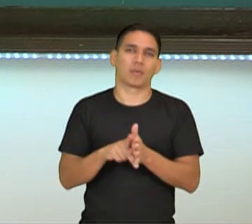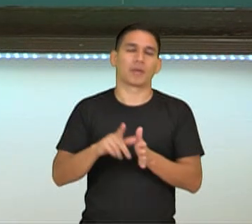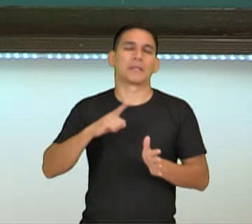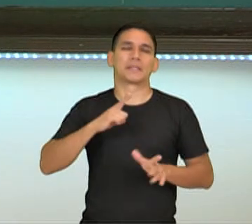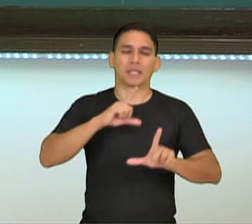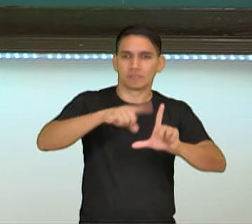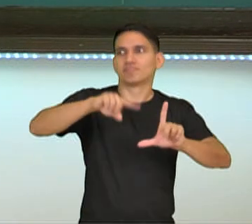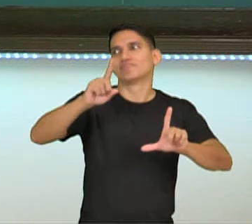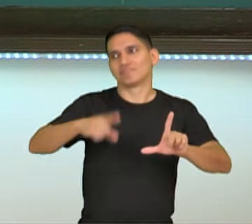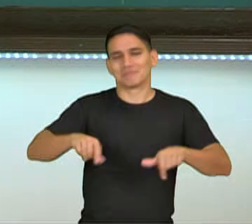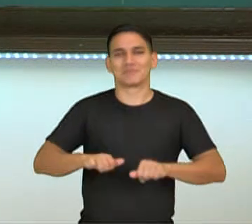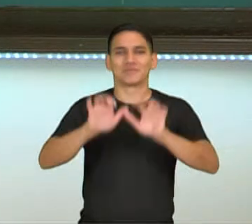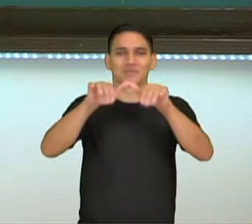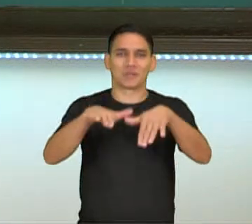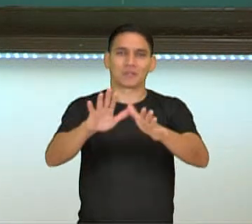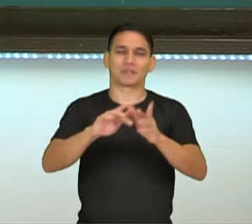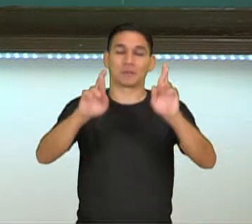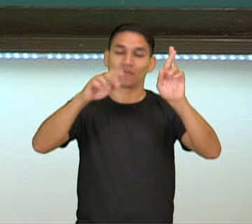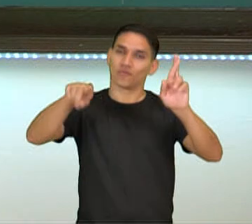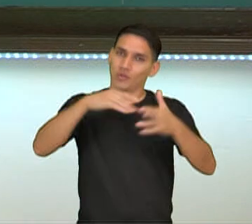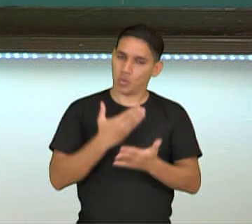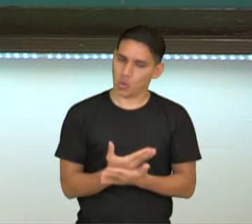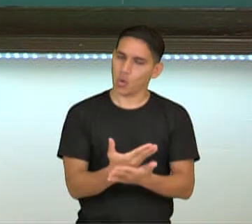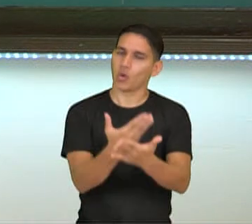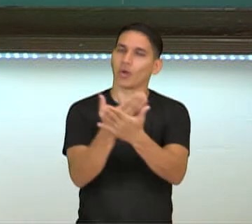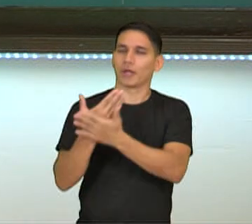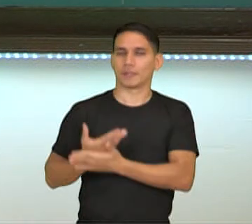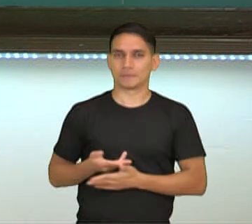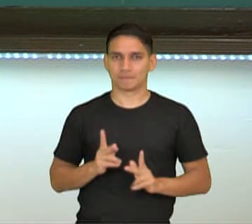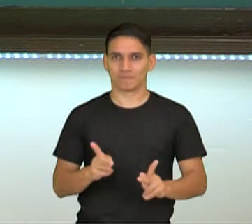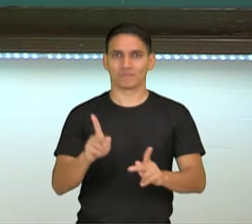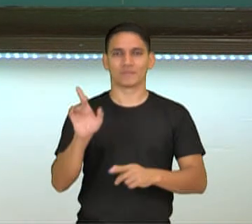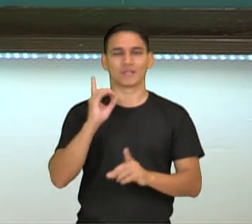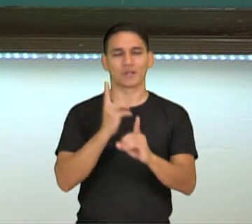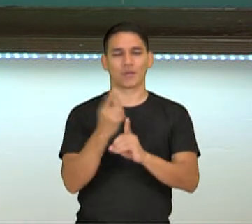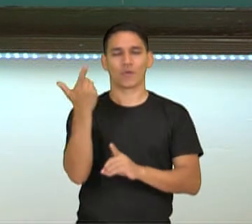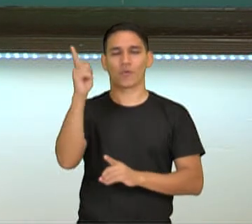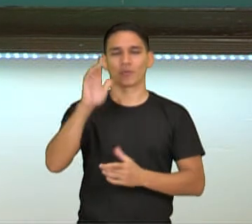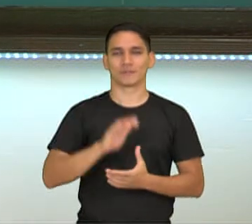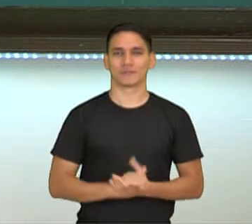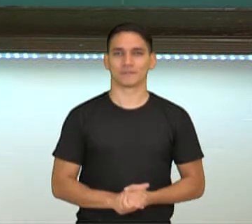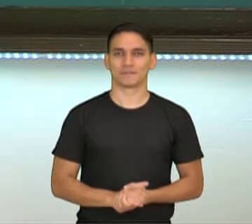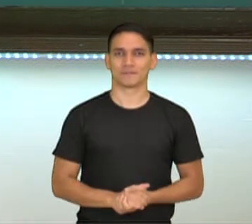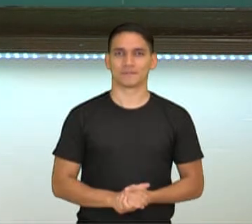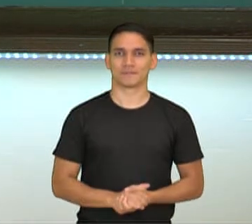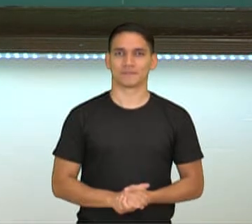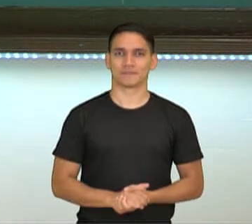baixas de marés. Espero que vocês continuem estudando bastante. Nos vemos na próxima aula.